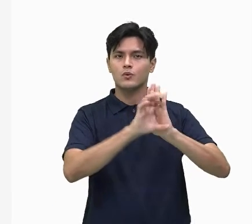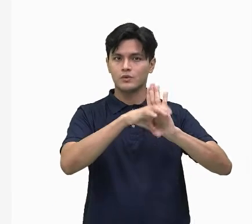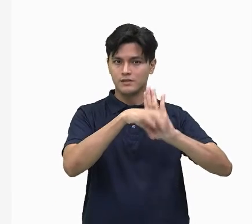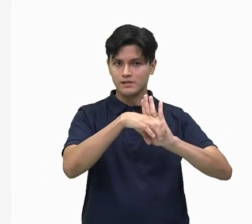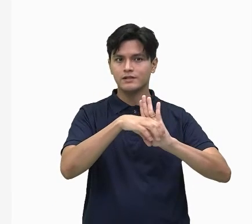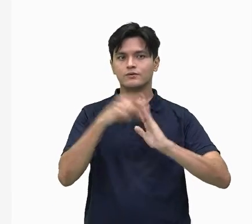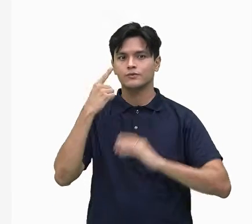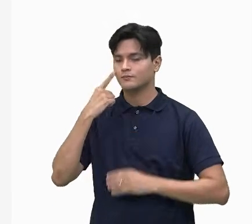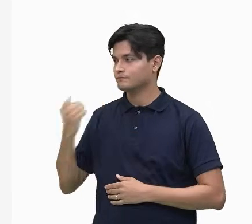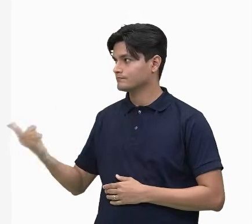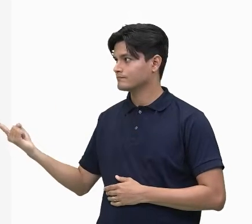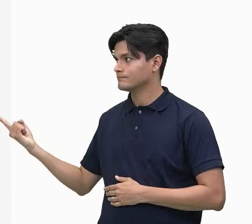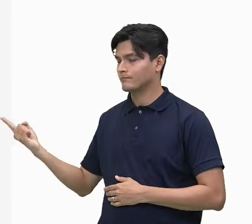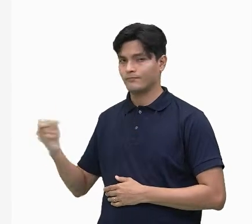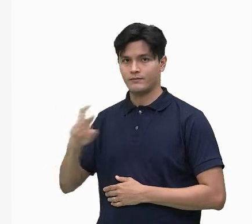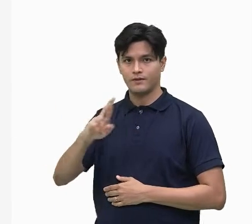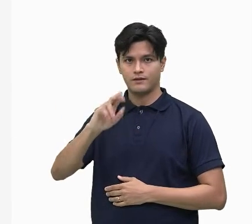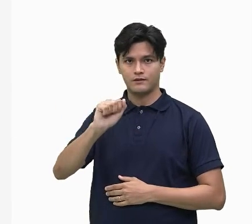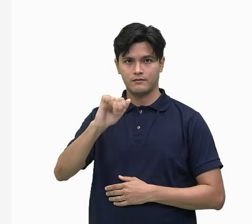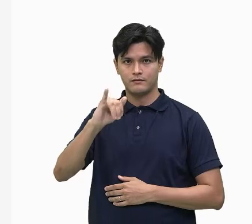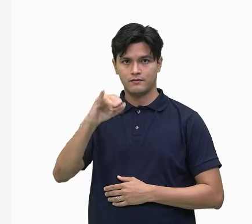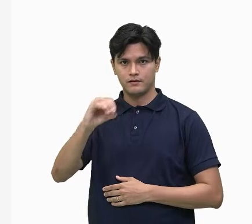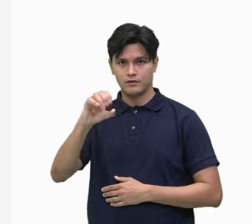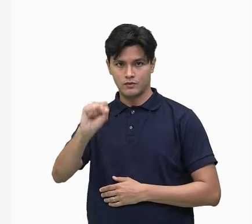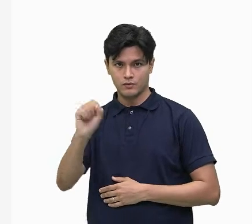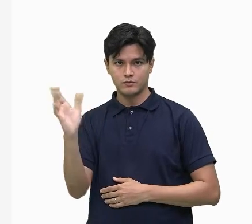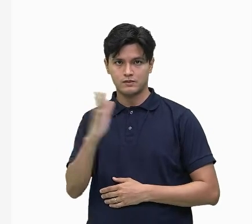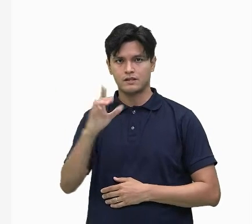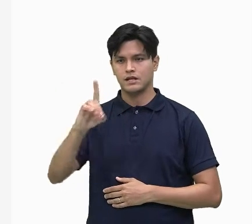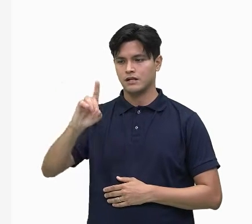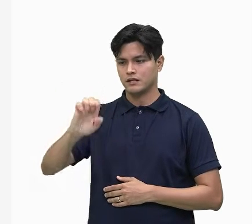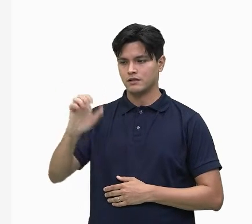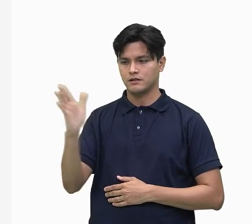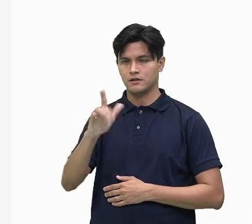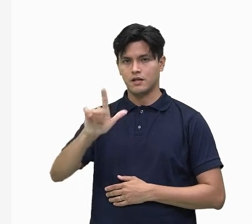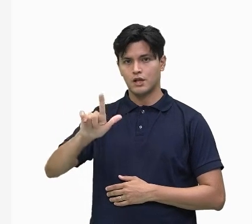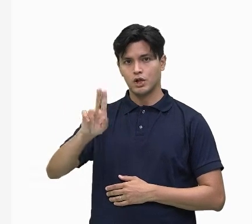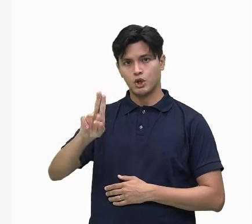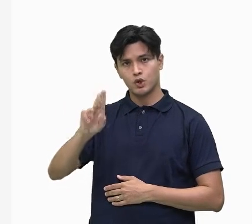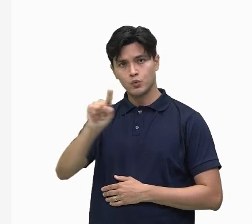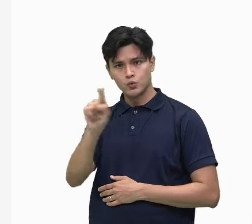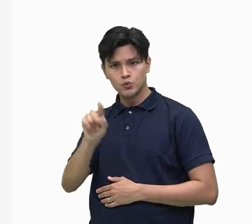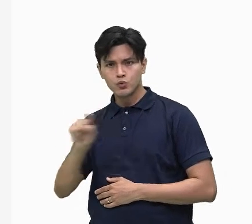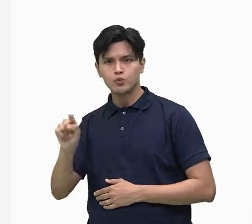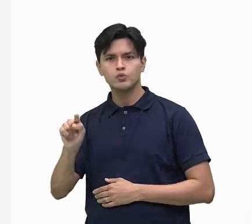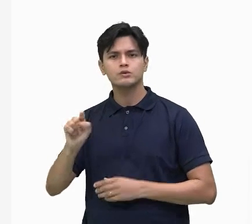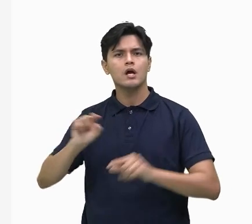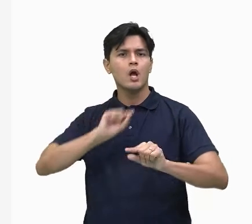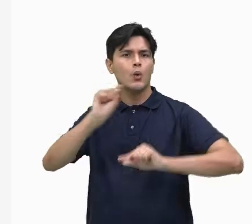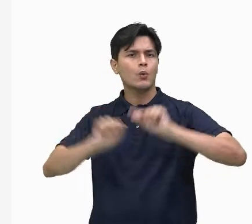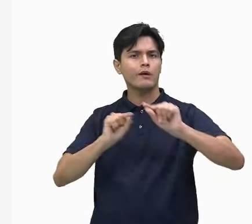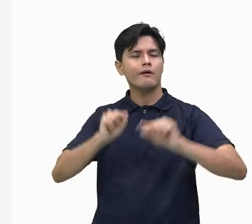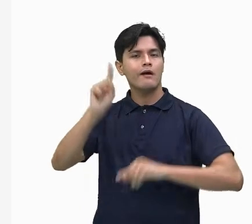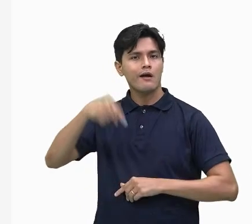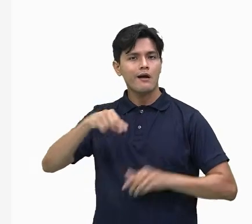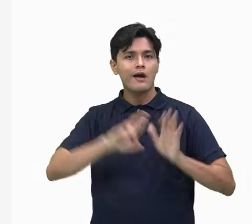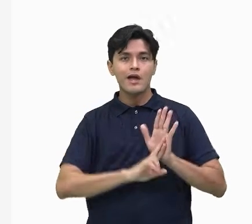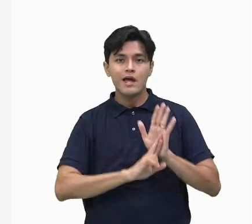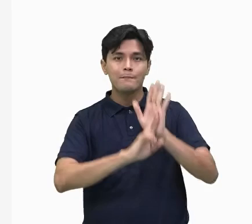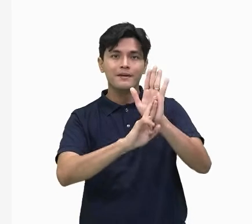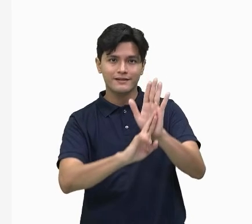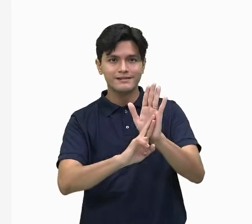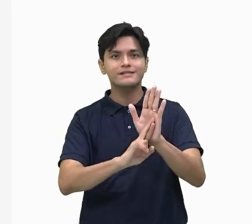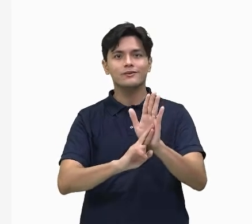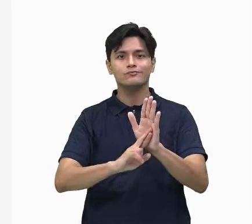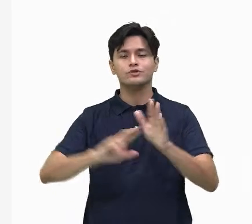luz. O que são raios de luz? São a representação geométrica da trajetória